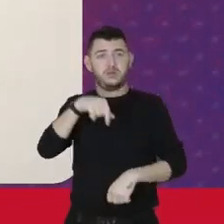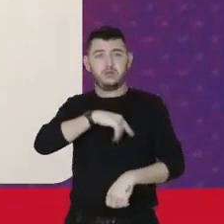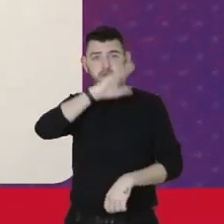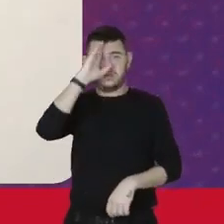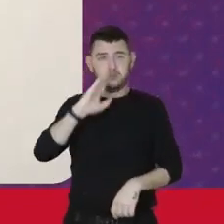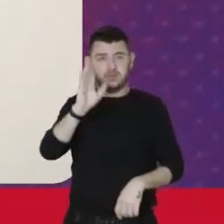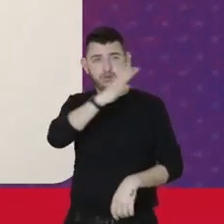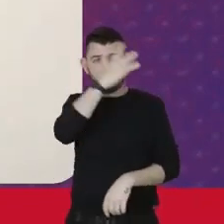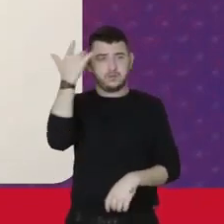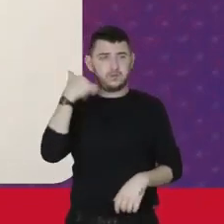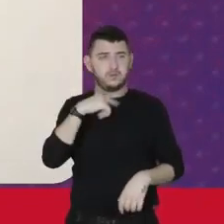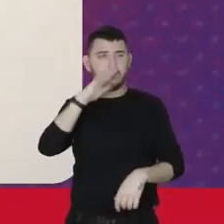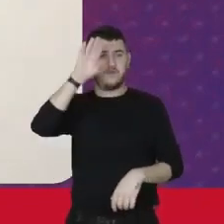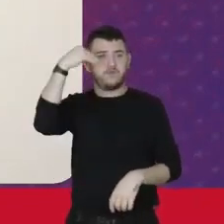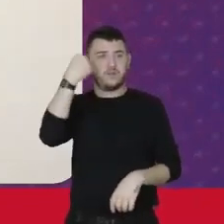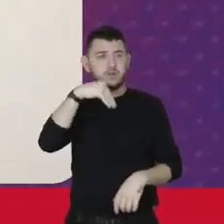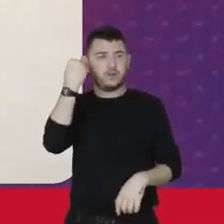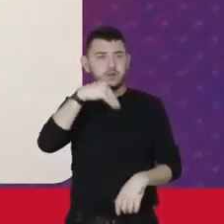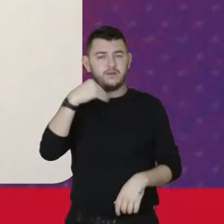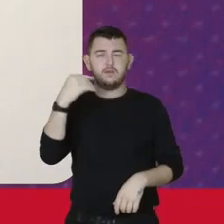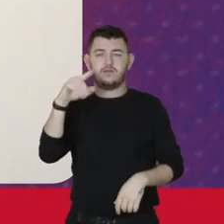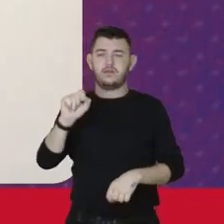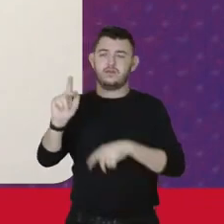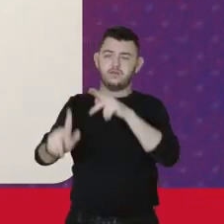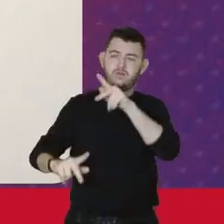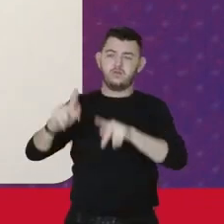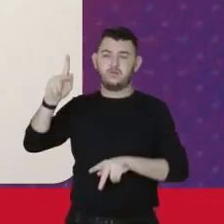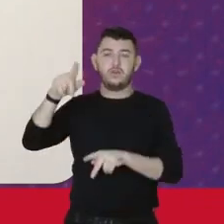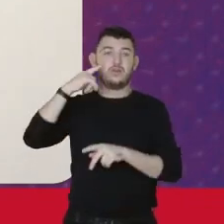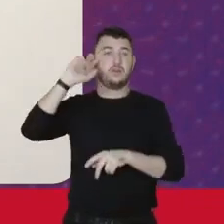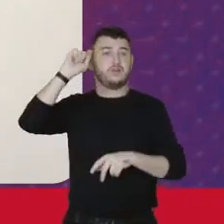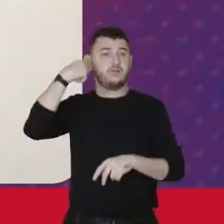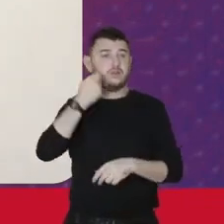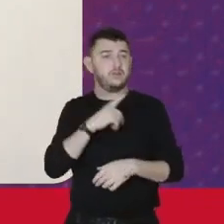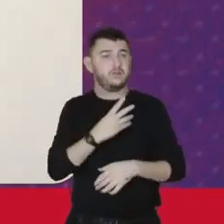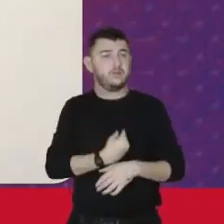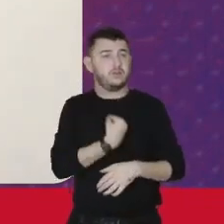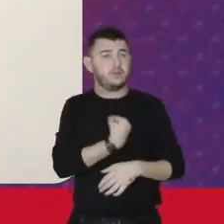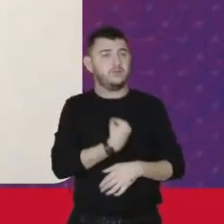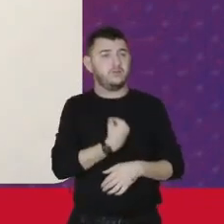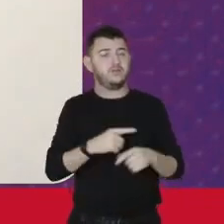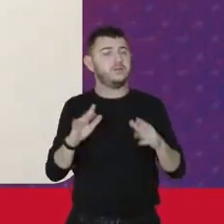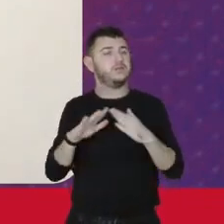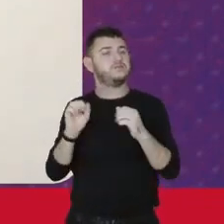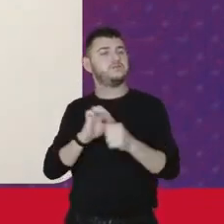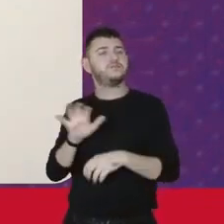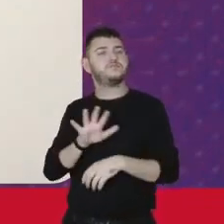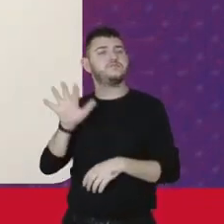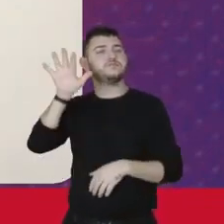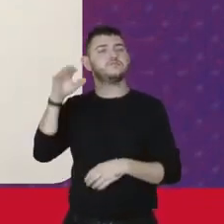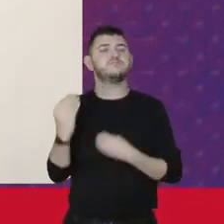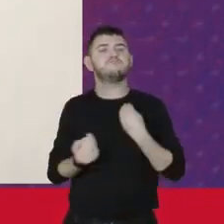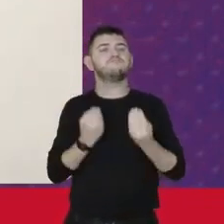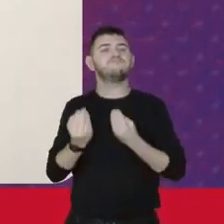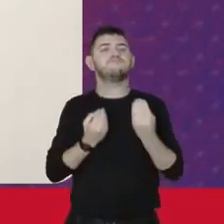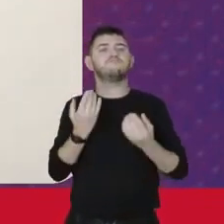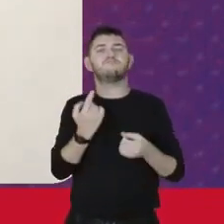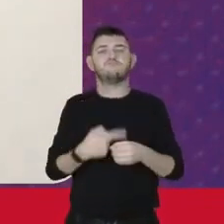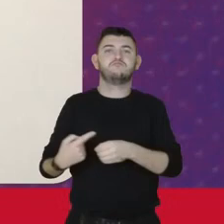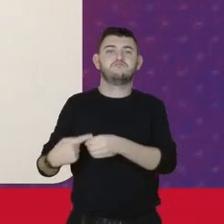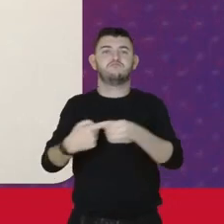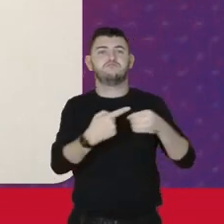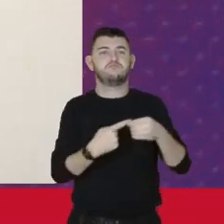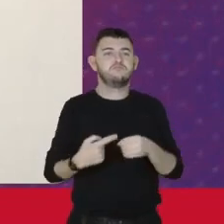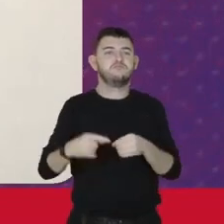aqueles que são mais vulneráveis, que é a população negra que se encontra na periferia. Como que a gente pode ter uma cidade que